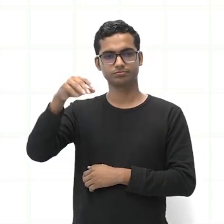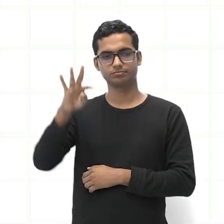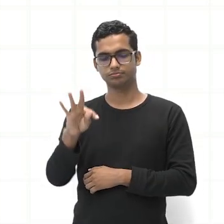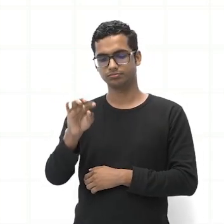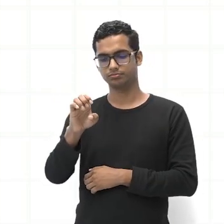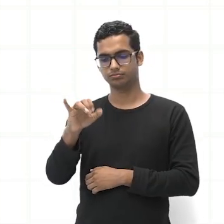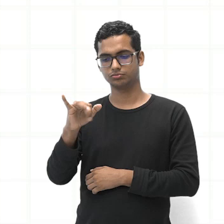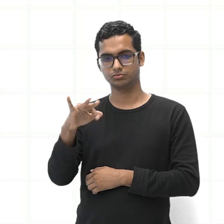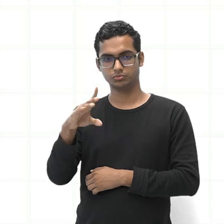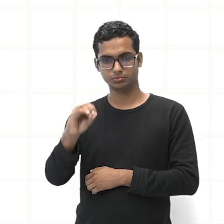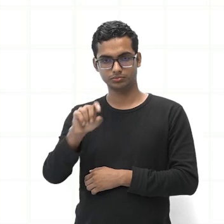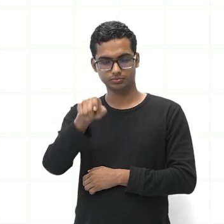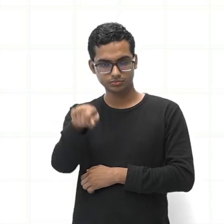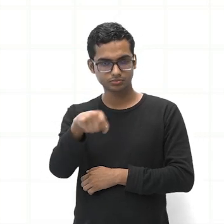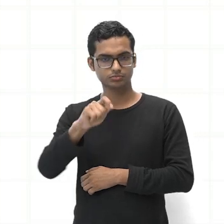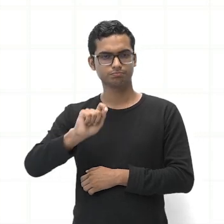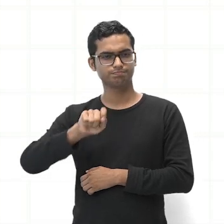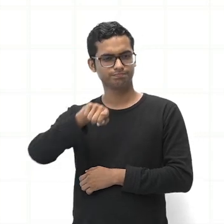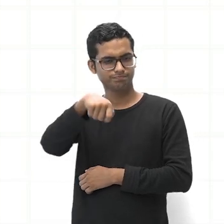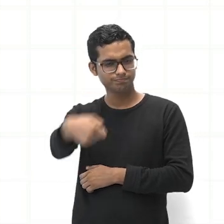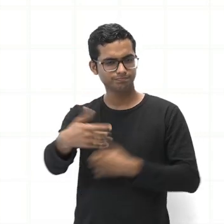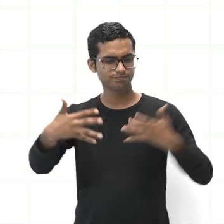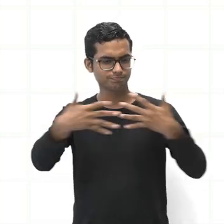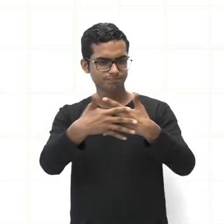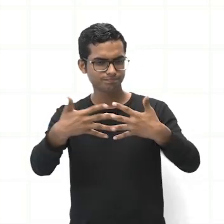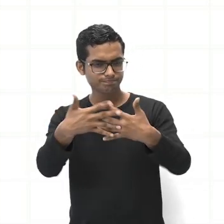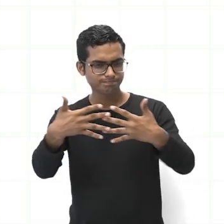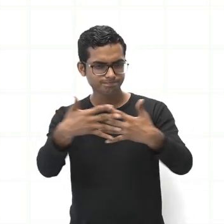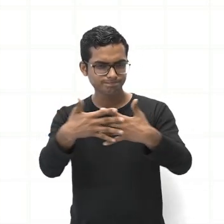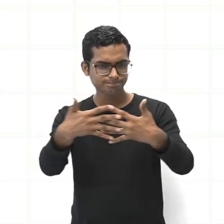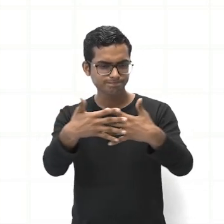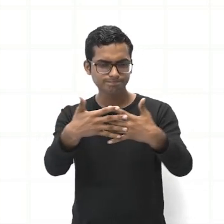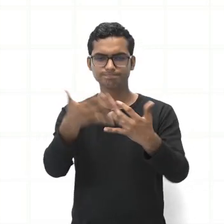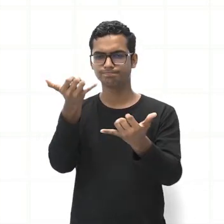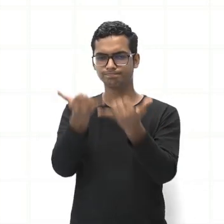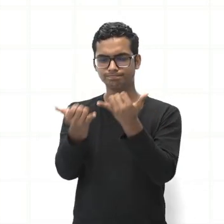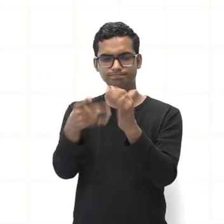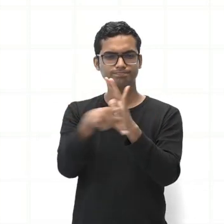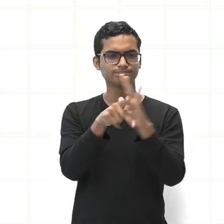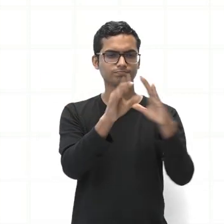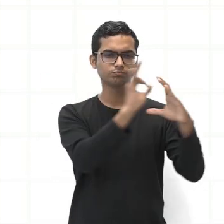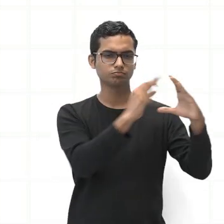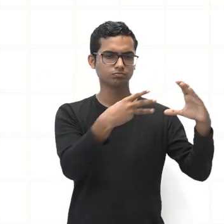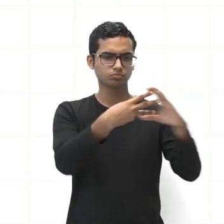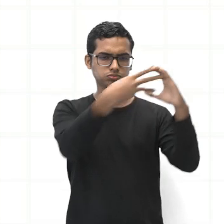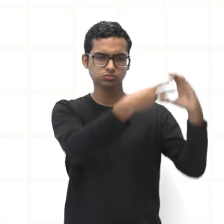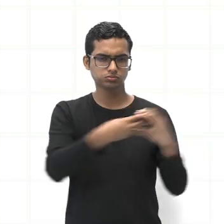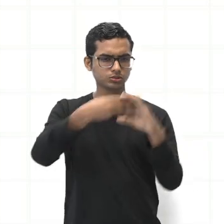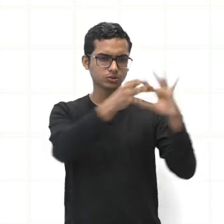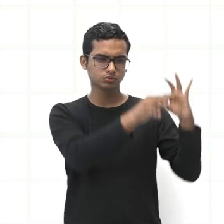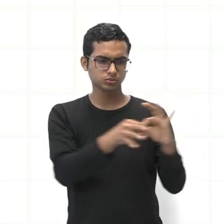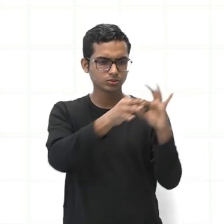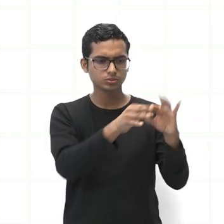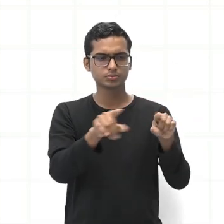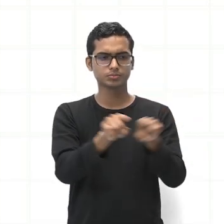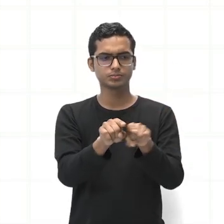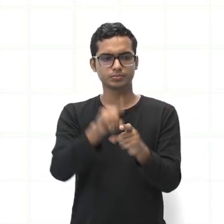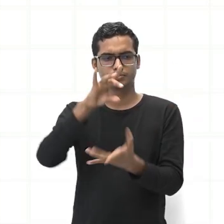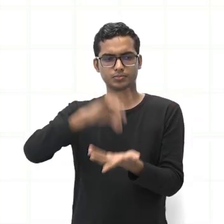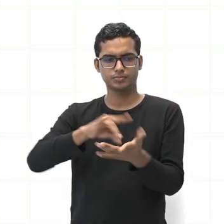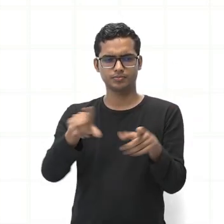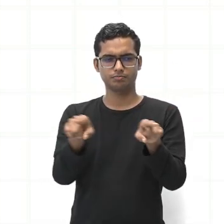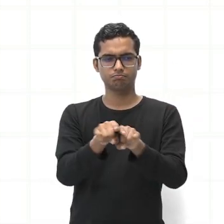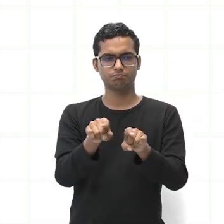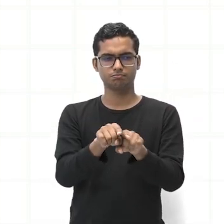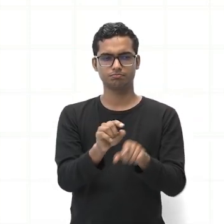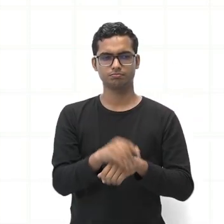várias células, observem aqui, células semelhantes, certo? Então aqui, ó, deixa